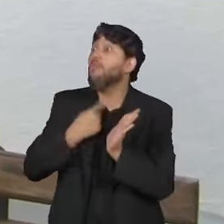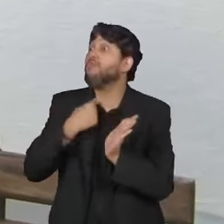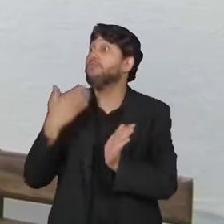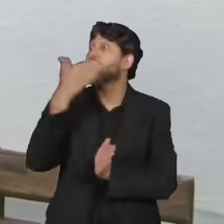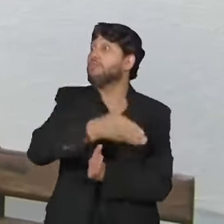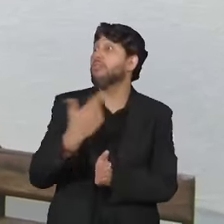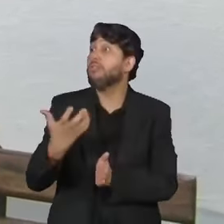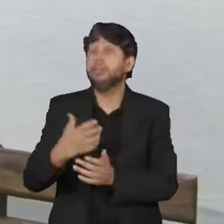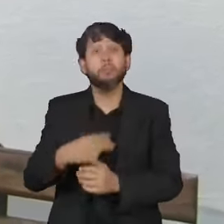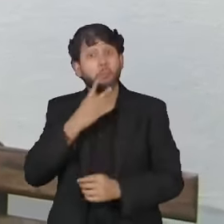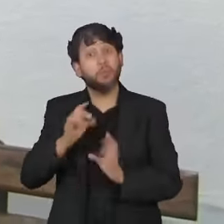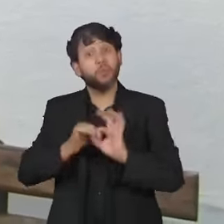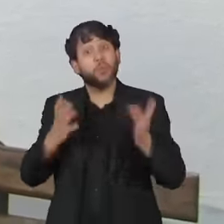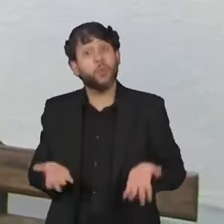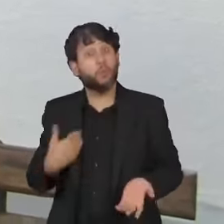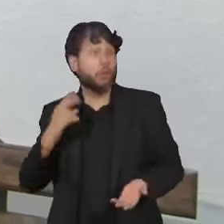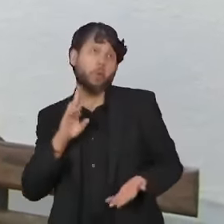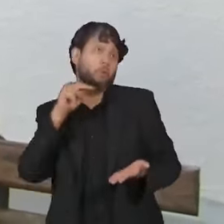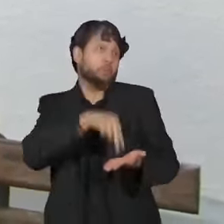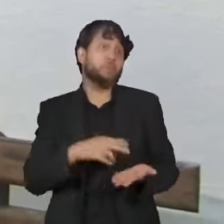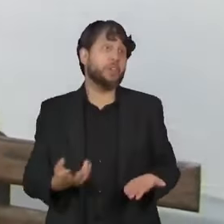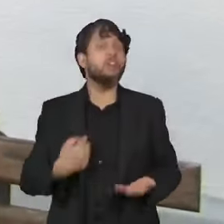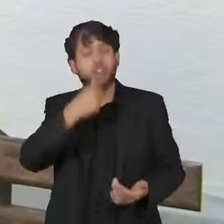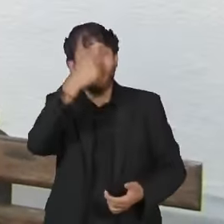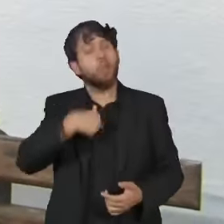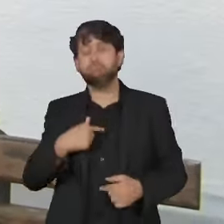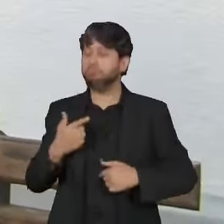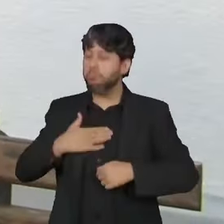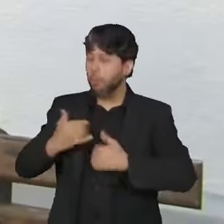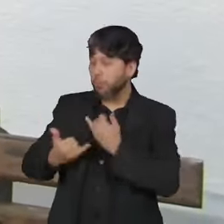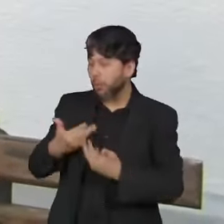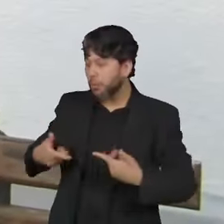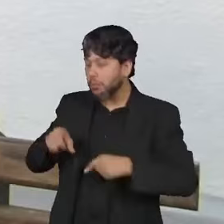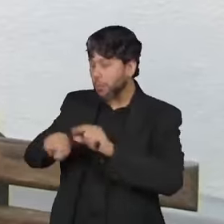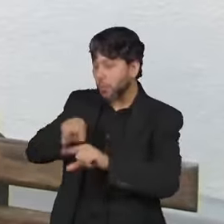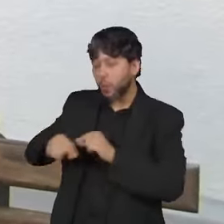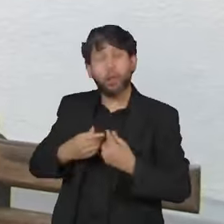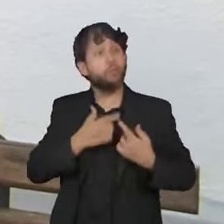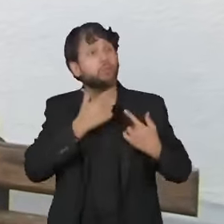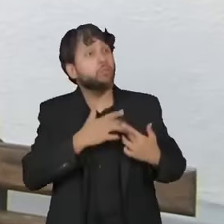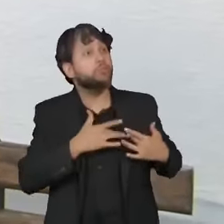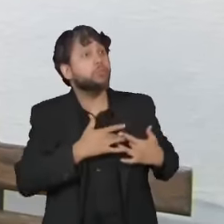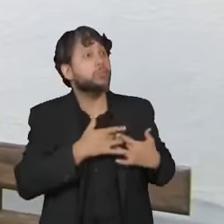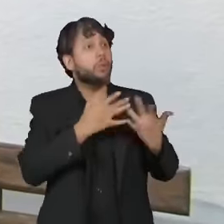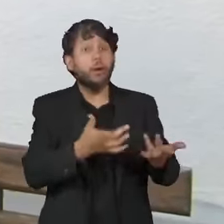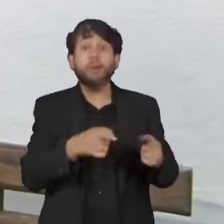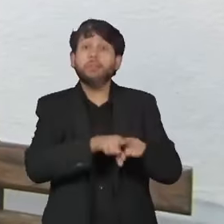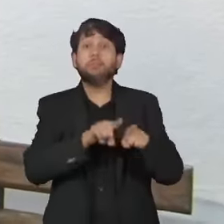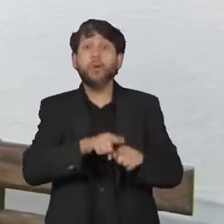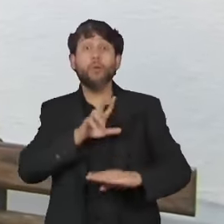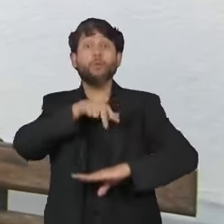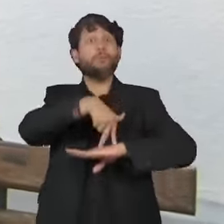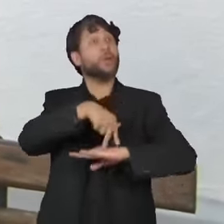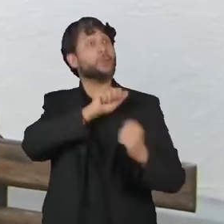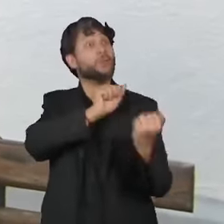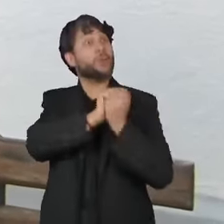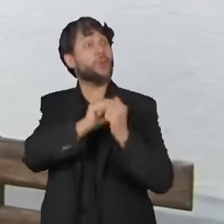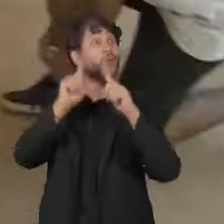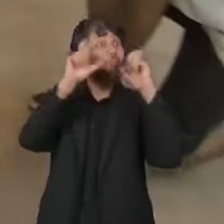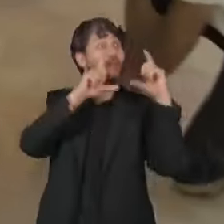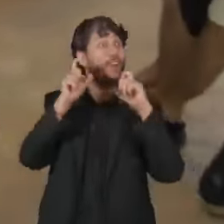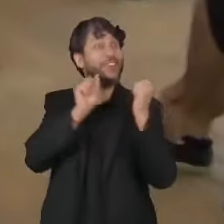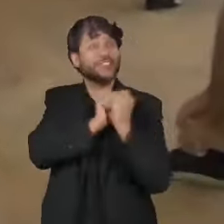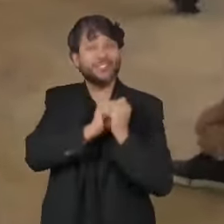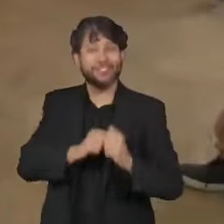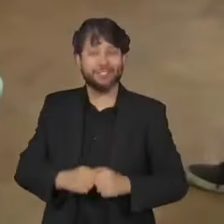muito ir, e aí ele deixou. E fui eu mesma, porque eu queria muito doar e ao mesmo tempo também queria muito conhecer o pessoal do Quintal,